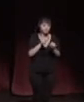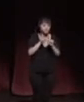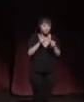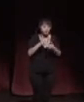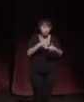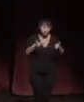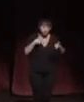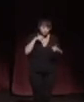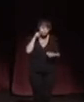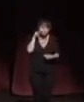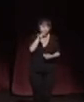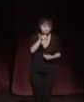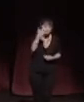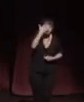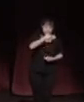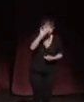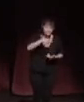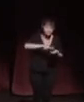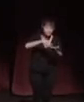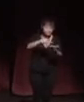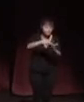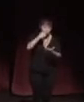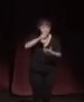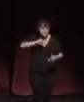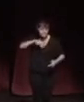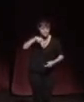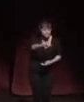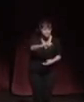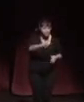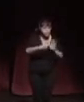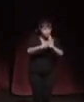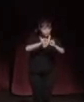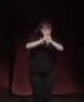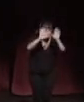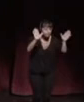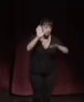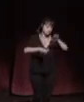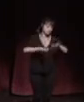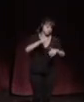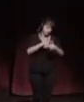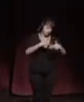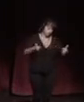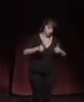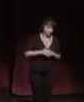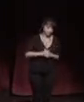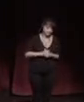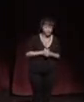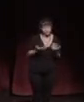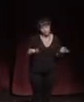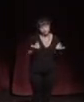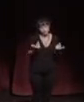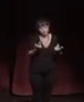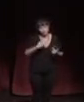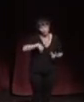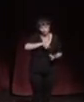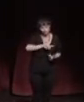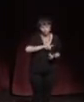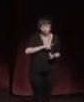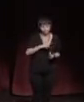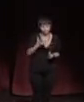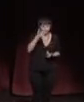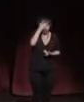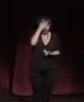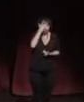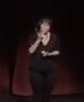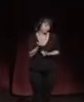diante dos nossos olhos e não vemos. Como, por exemplo, e mesmo que tenha sido falado aqui, nós não somos